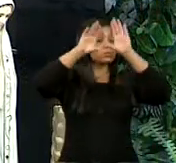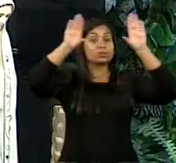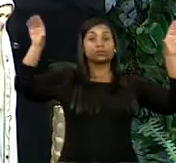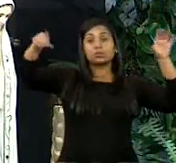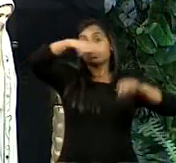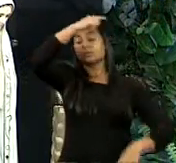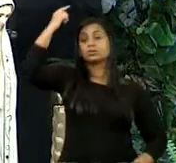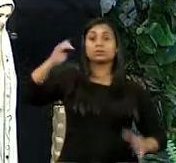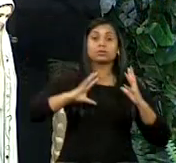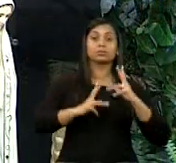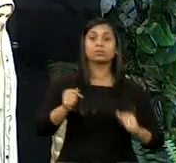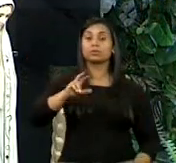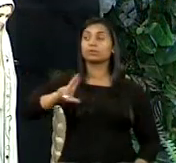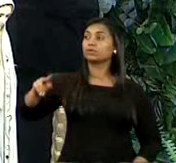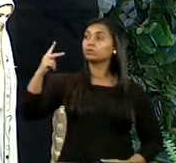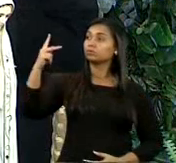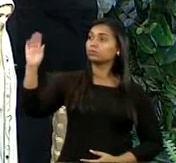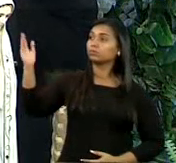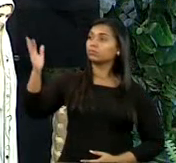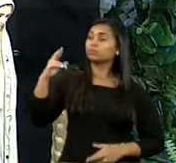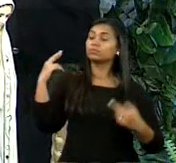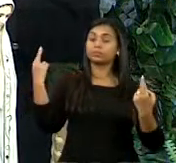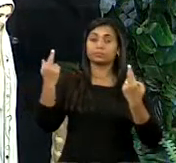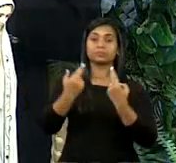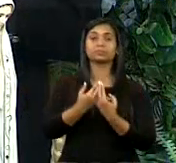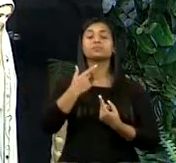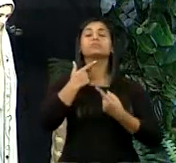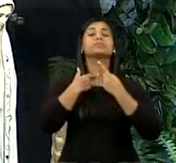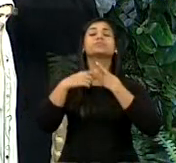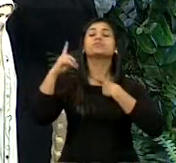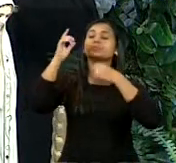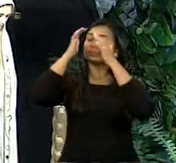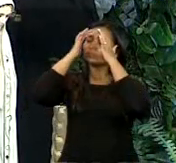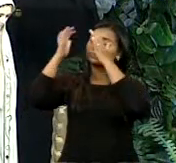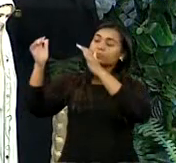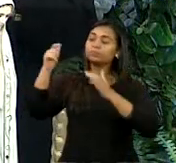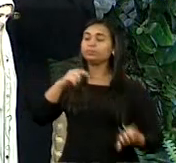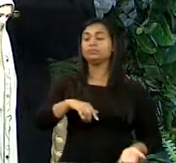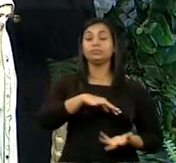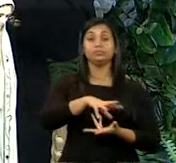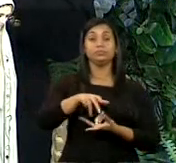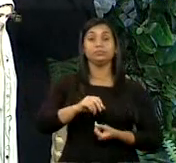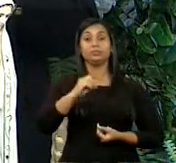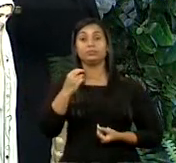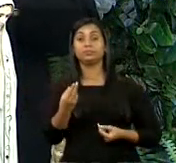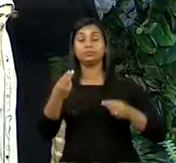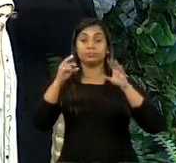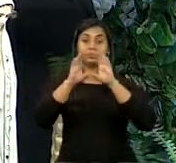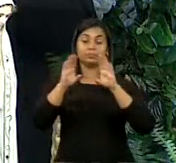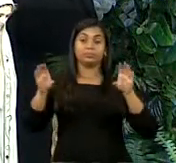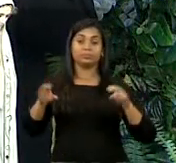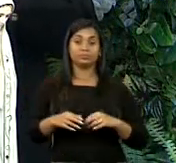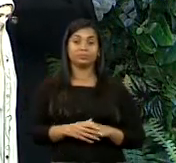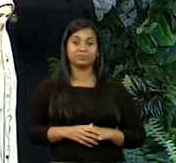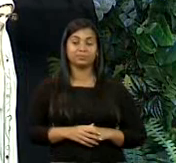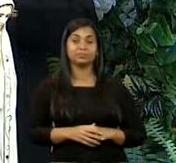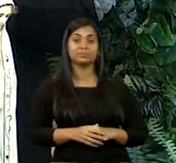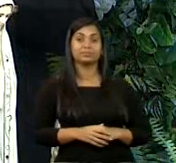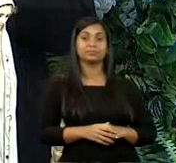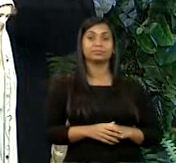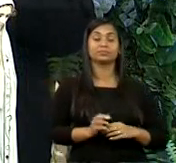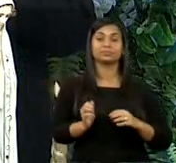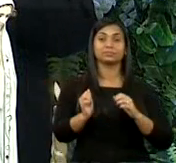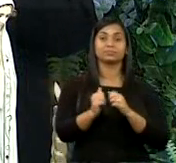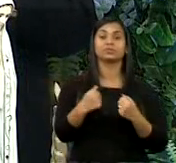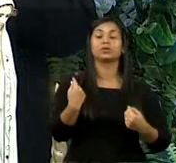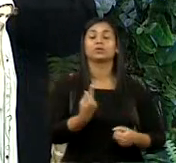estais nos céus, santificado seja o vosso nome. Venha a nós o vosso reino, seja feita a vossa vontade, assim na terra como no